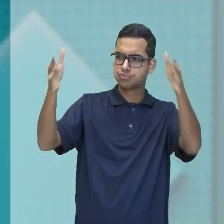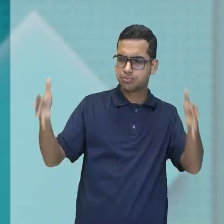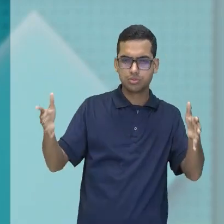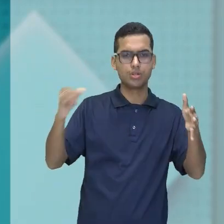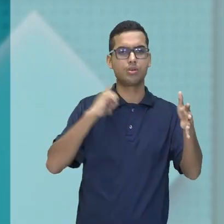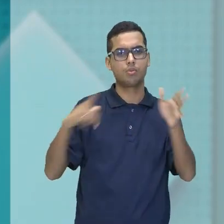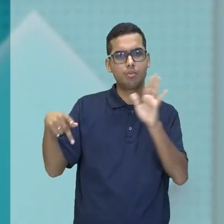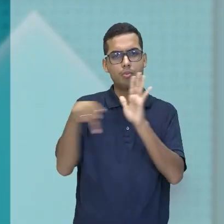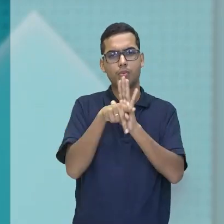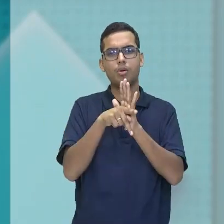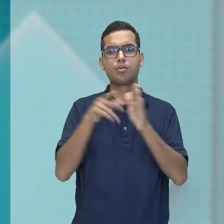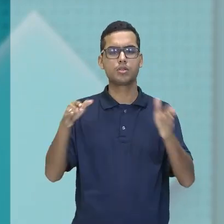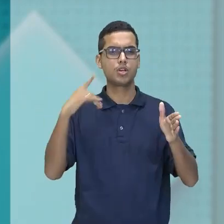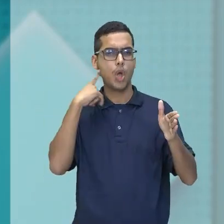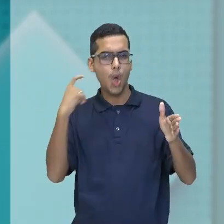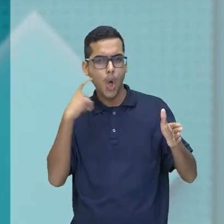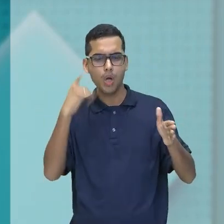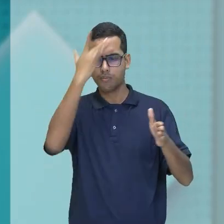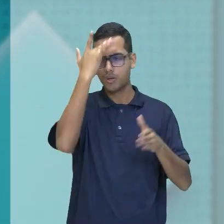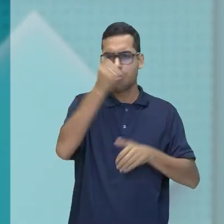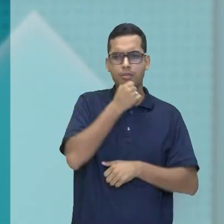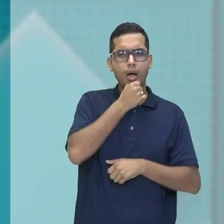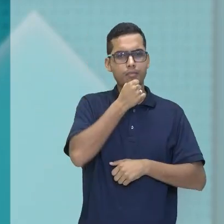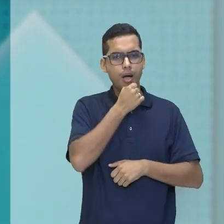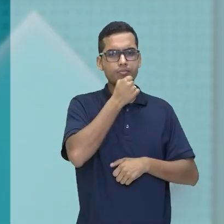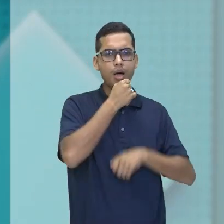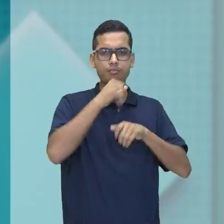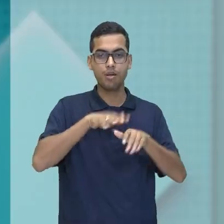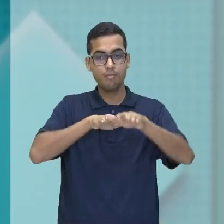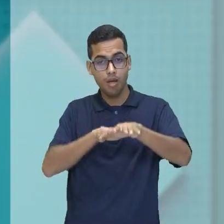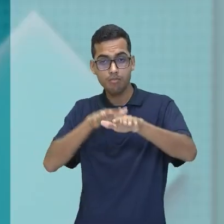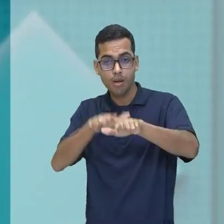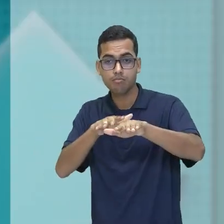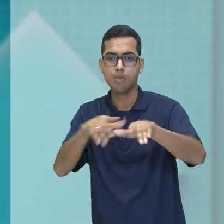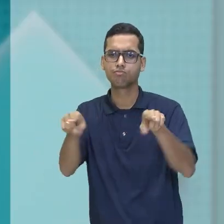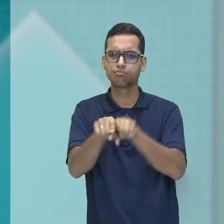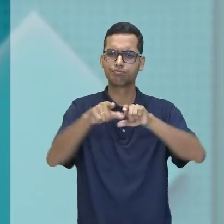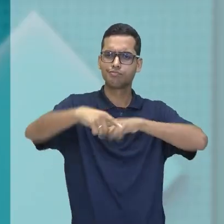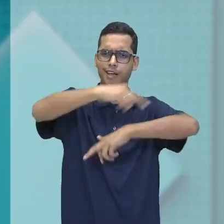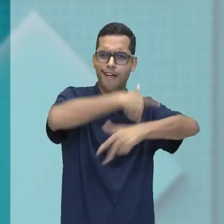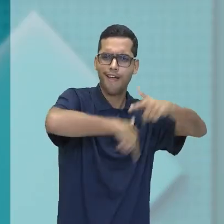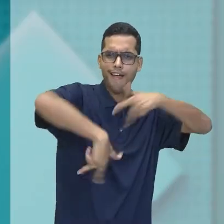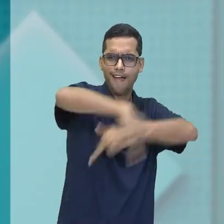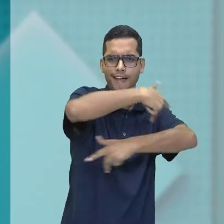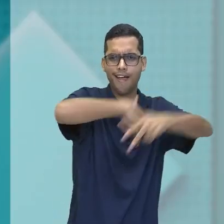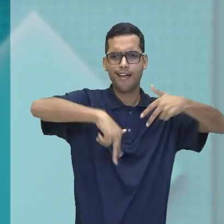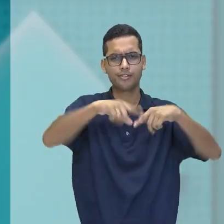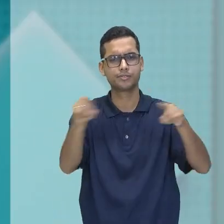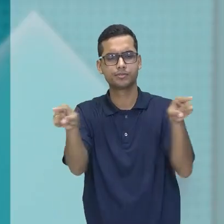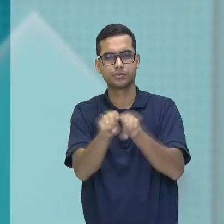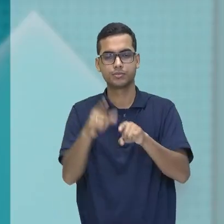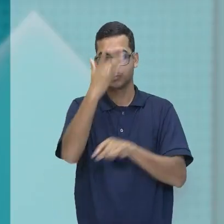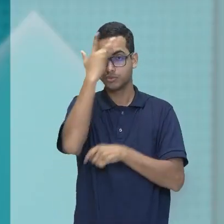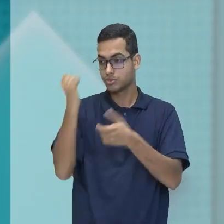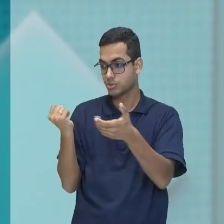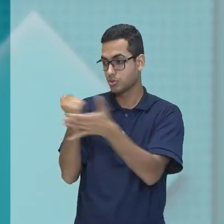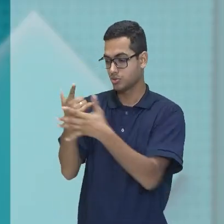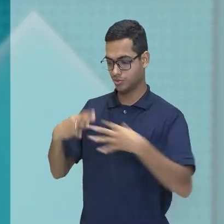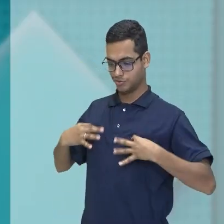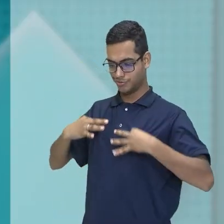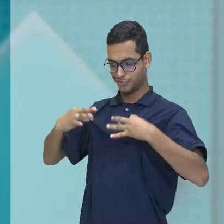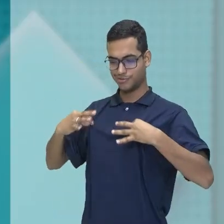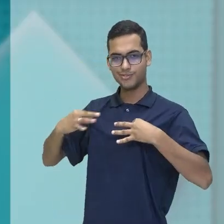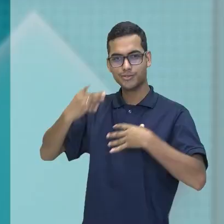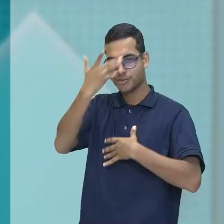carnaval. E também tem esses blocos também que a pessoa compra uma camisa do bloco e tem